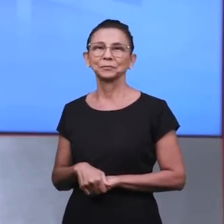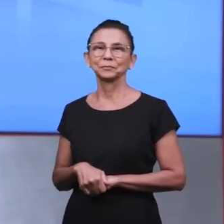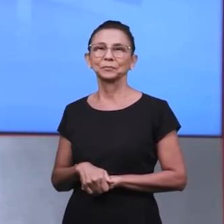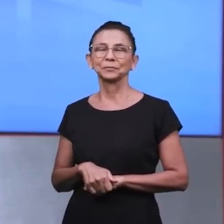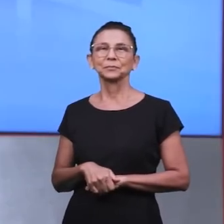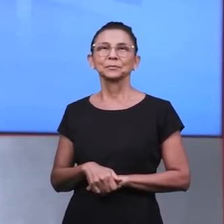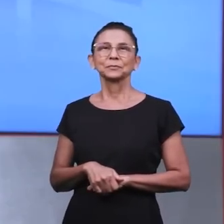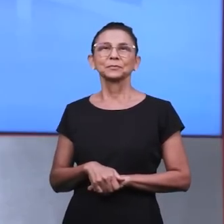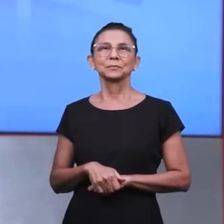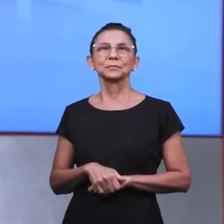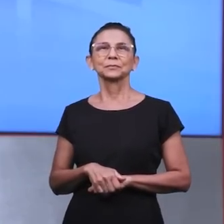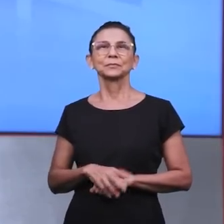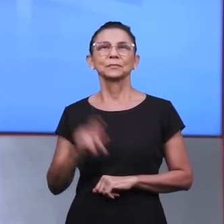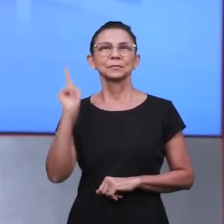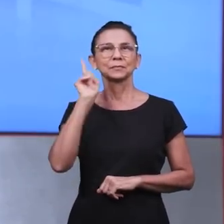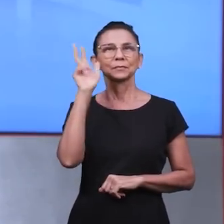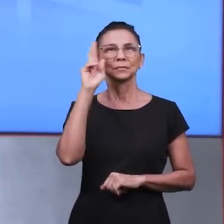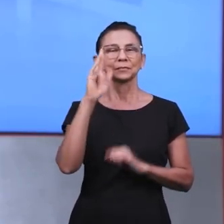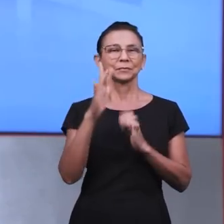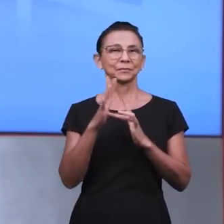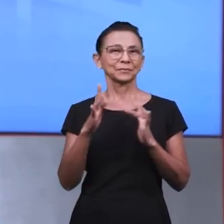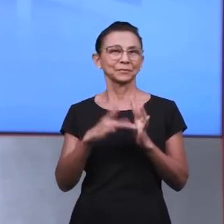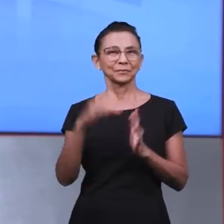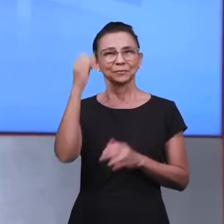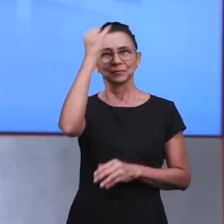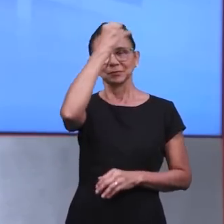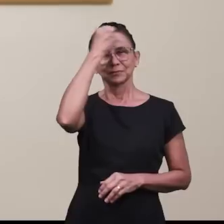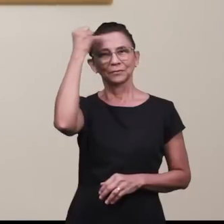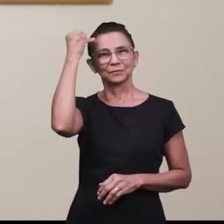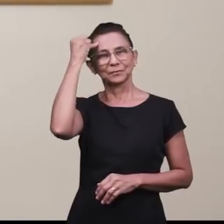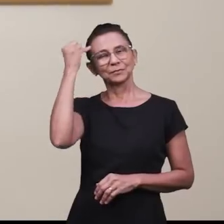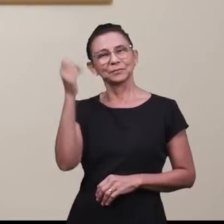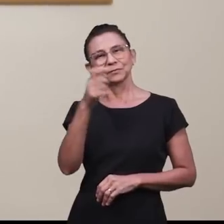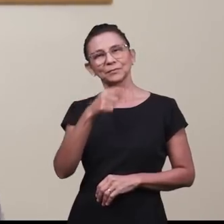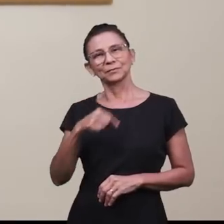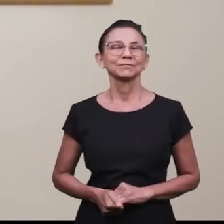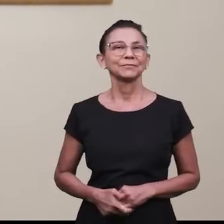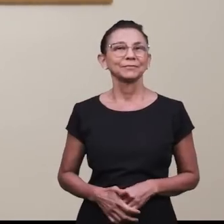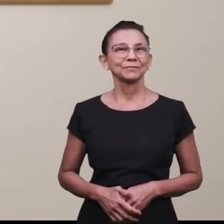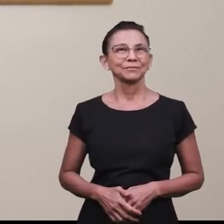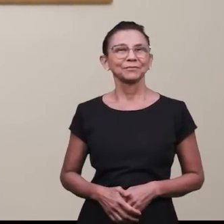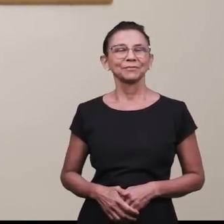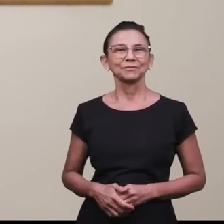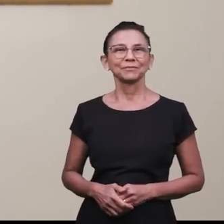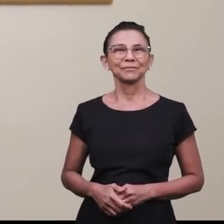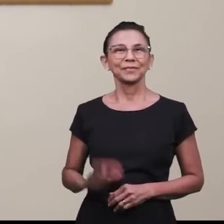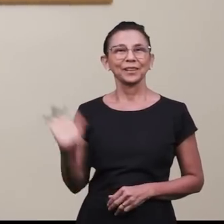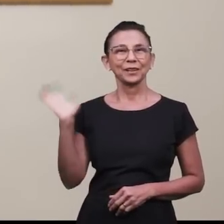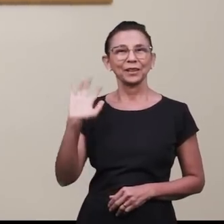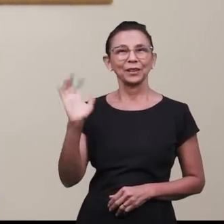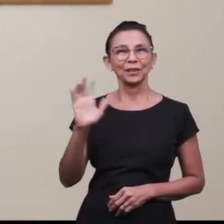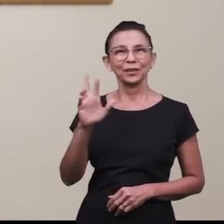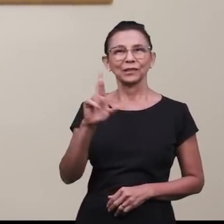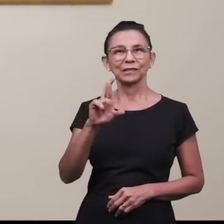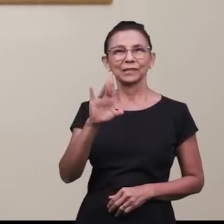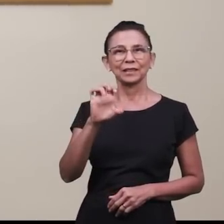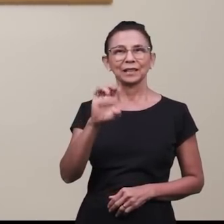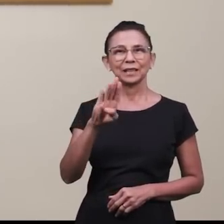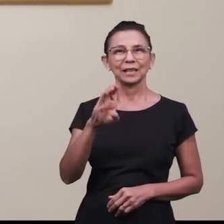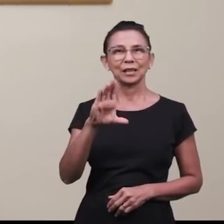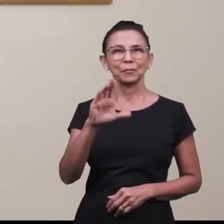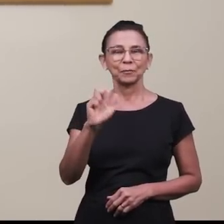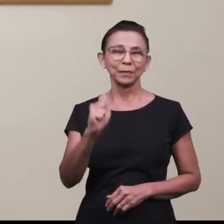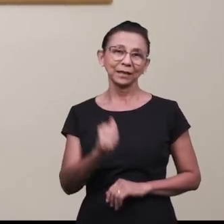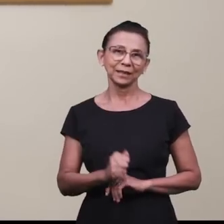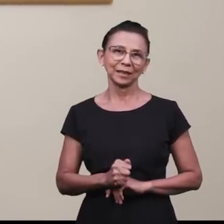trazendo as notícias da Europa aqui para a gente. Pai do Senhor, Rebeca. A paz do Senhor Jesus, Jorge, irmãos. Iniciamos esta